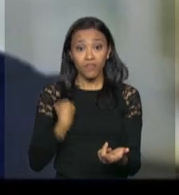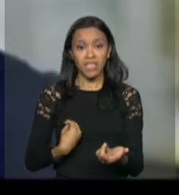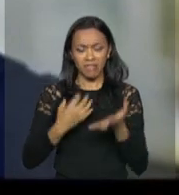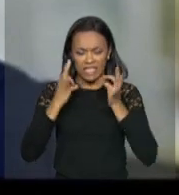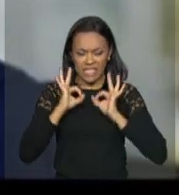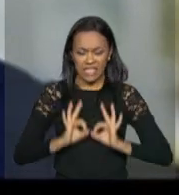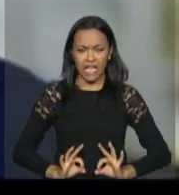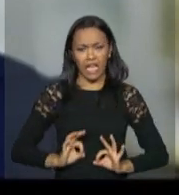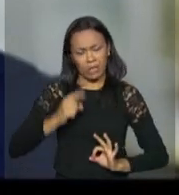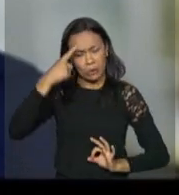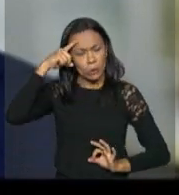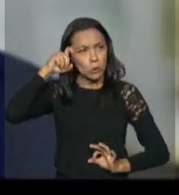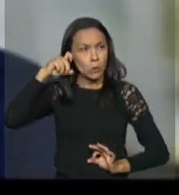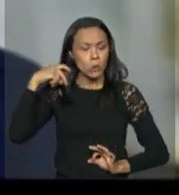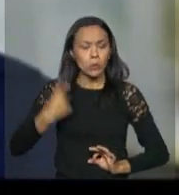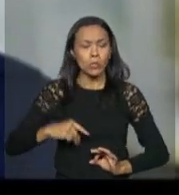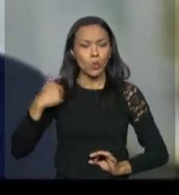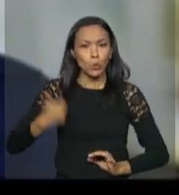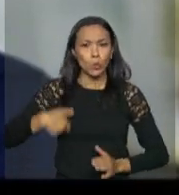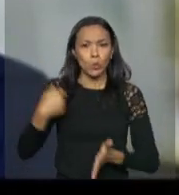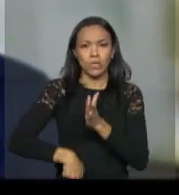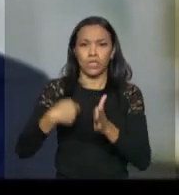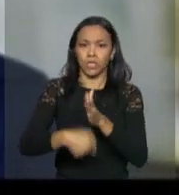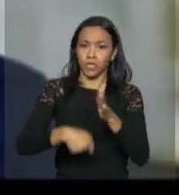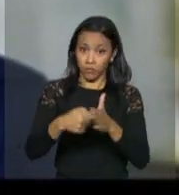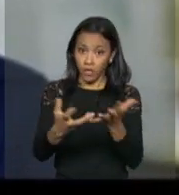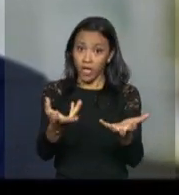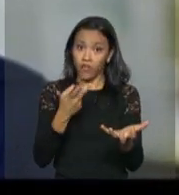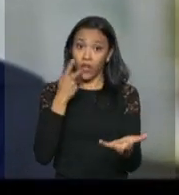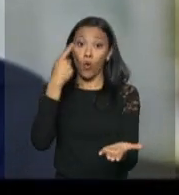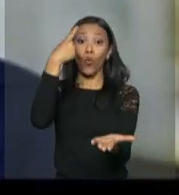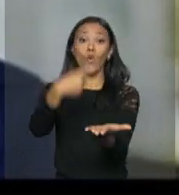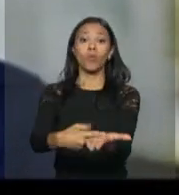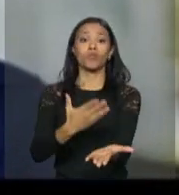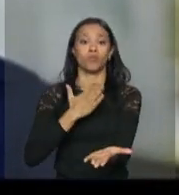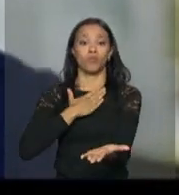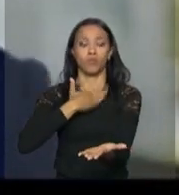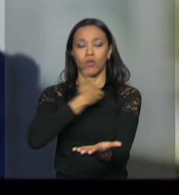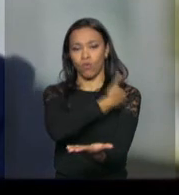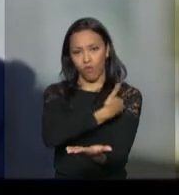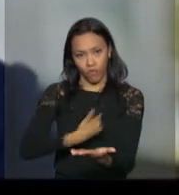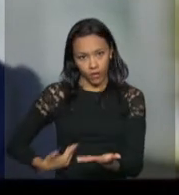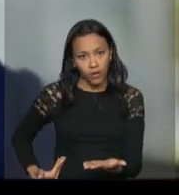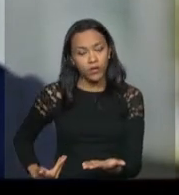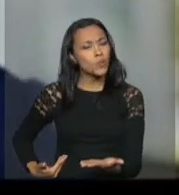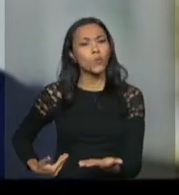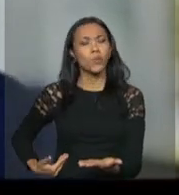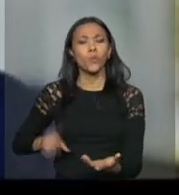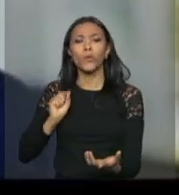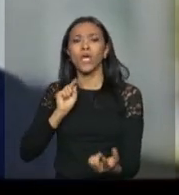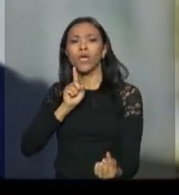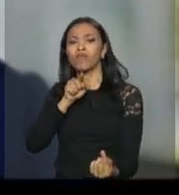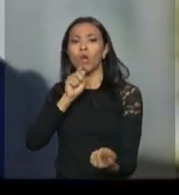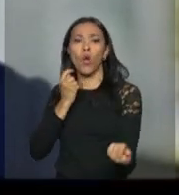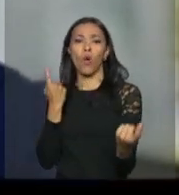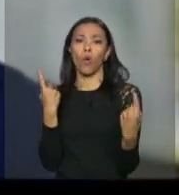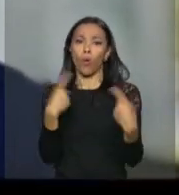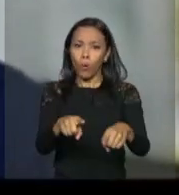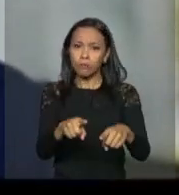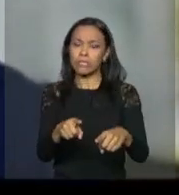do suor do seu trabalho, quero reafirmar o compromisso do meu governo no combate incessante